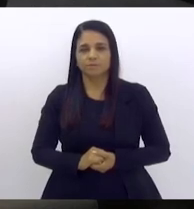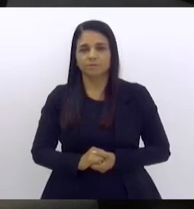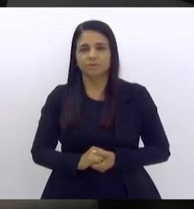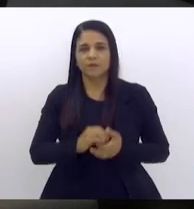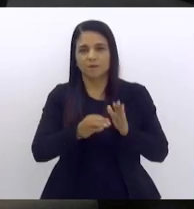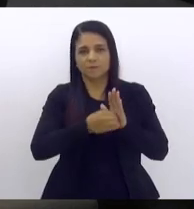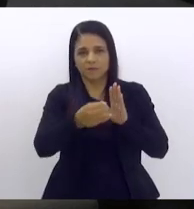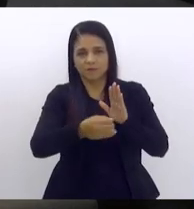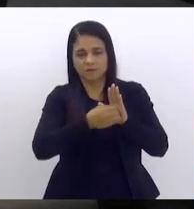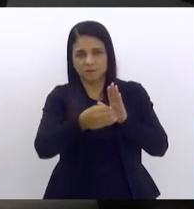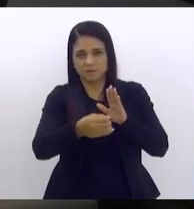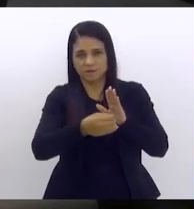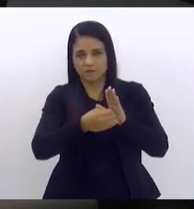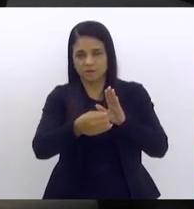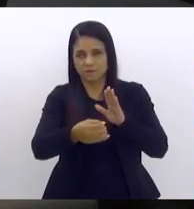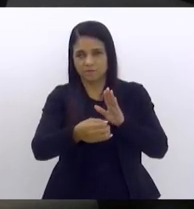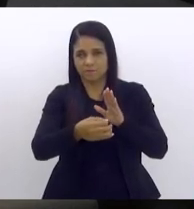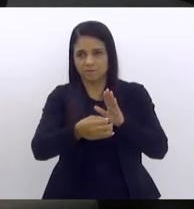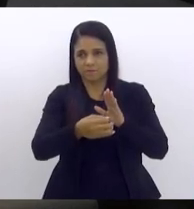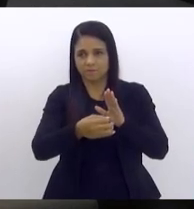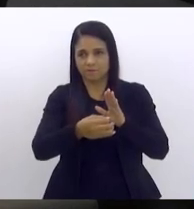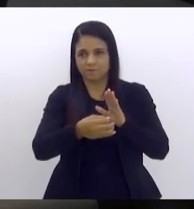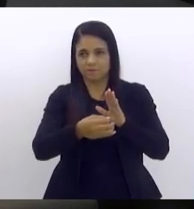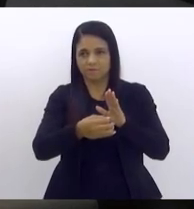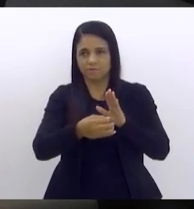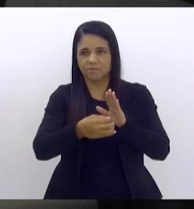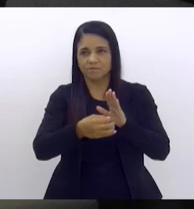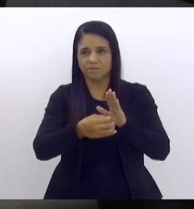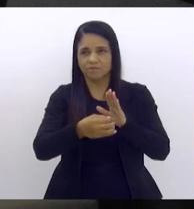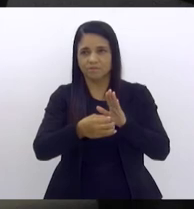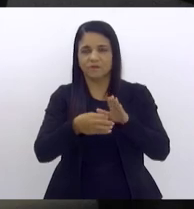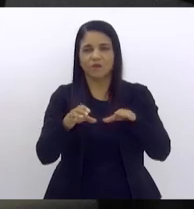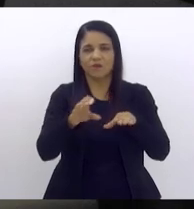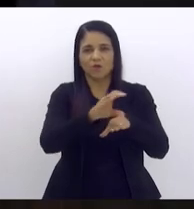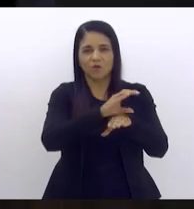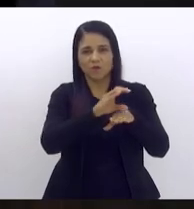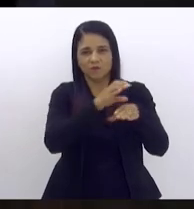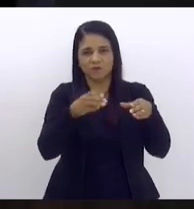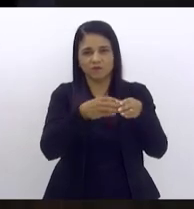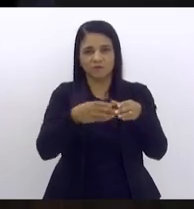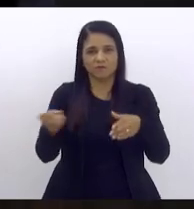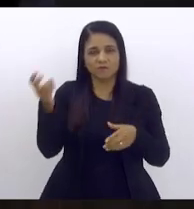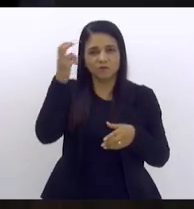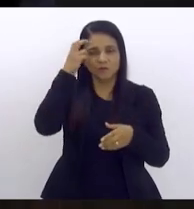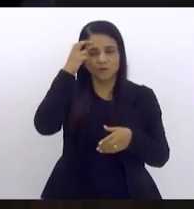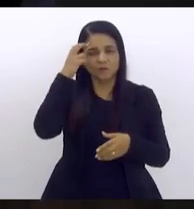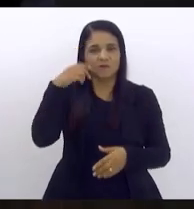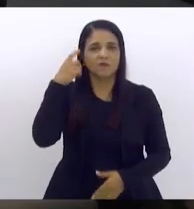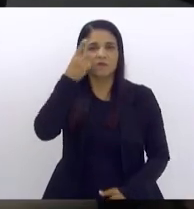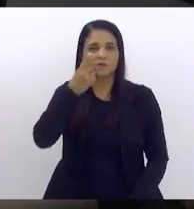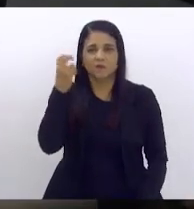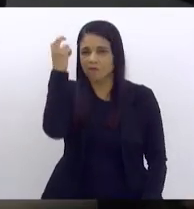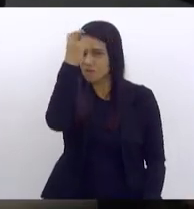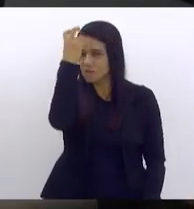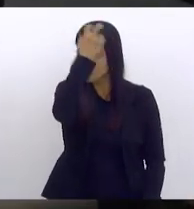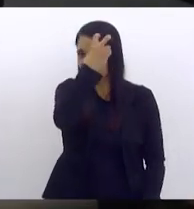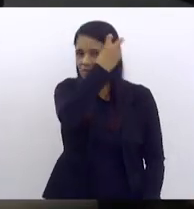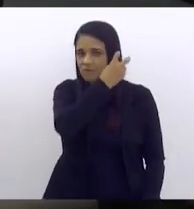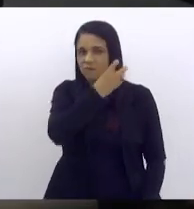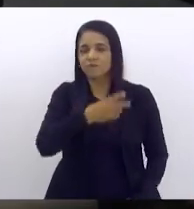Parecer pela Para emitir parecer pela Comissão de Cultura, deputada Verônica Lima.